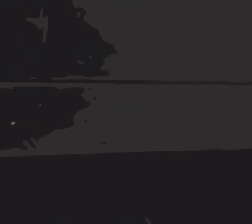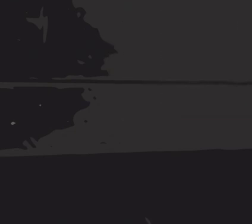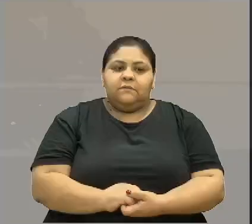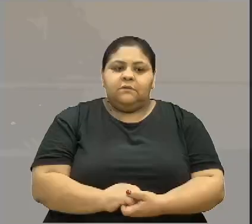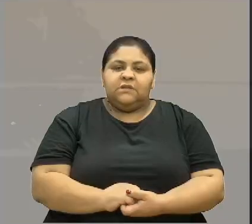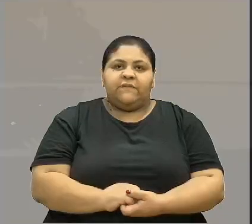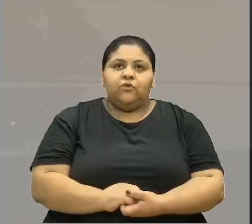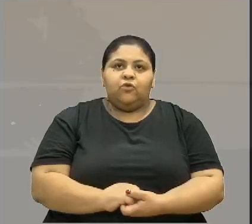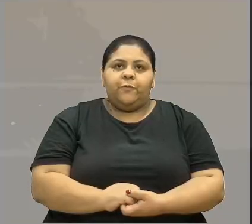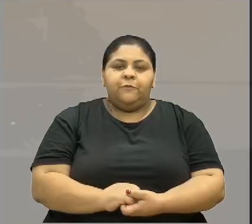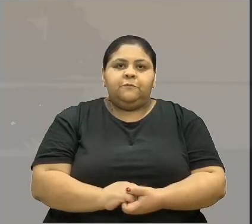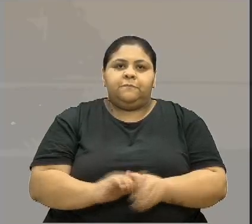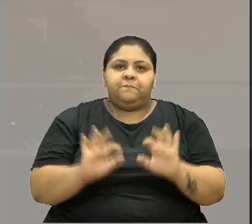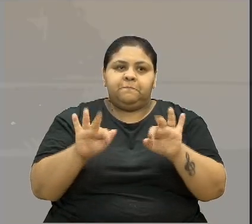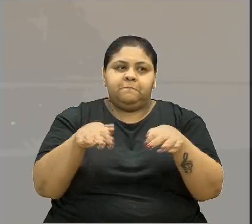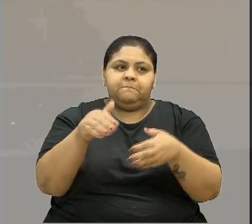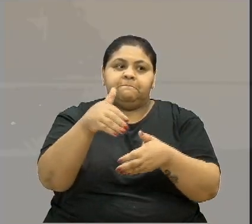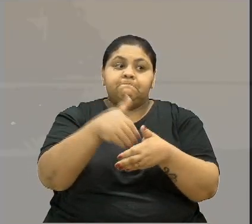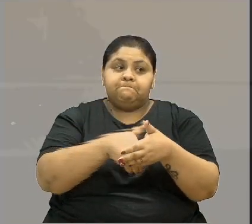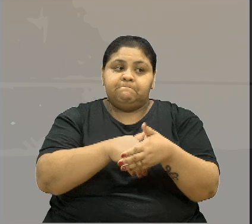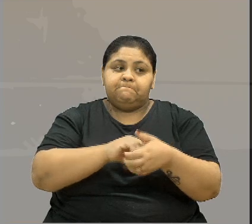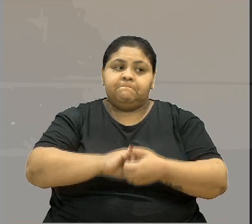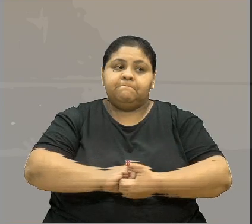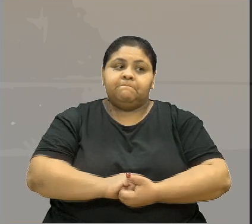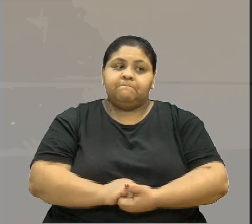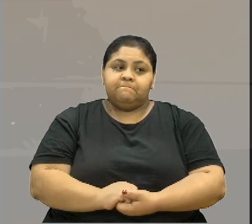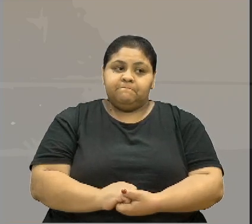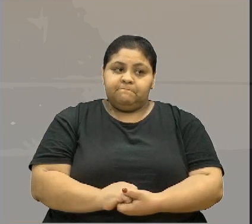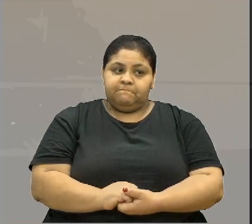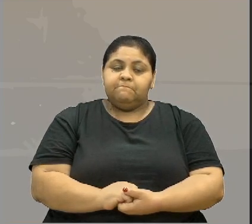Encerrado o registro dos votos.